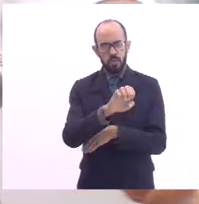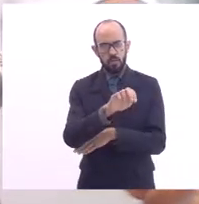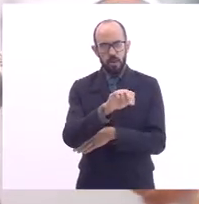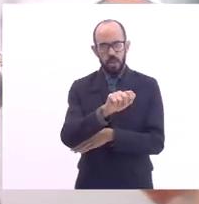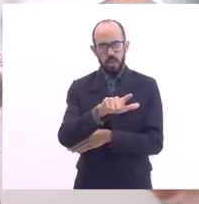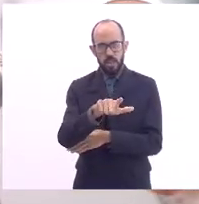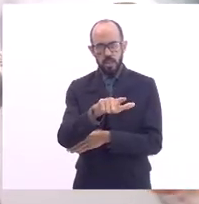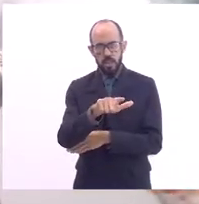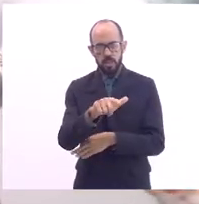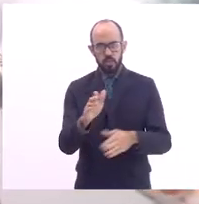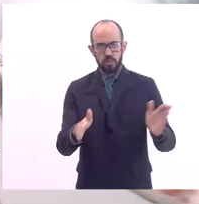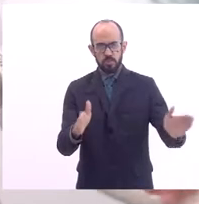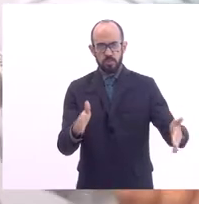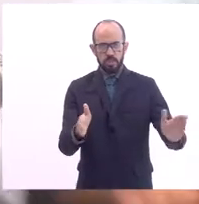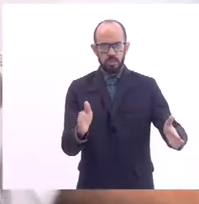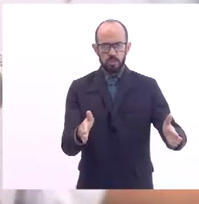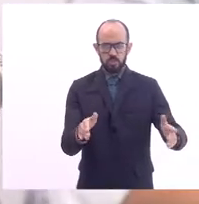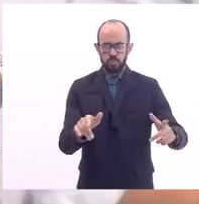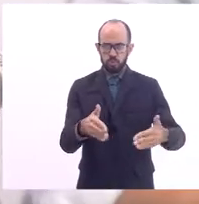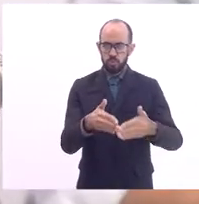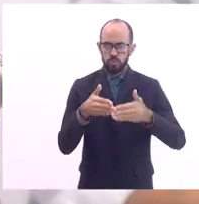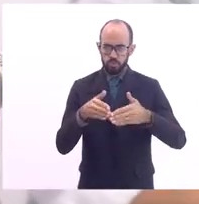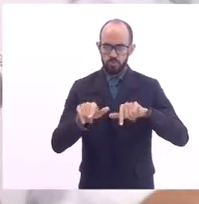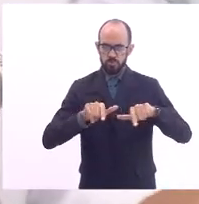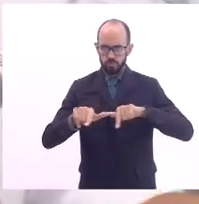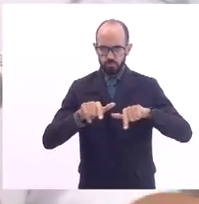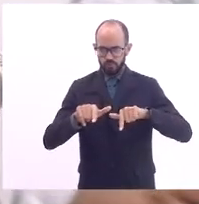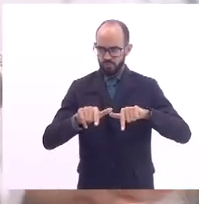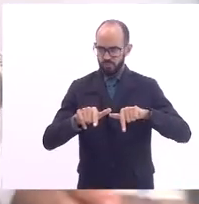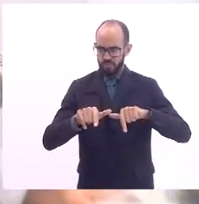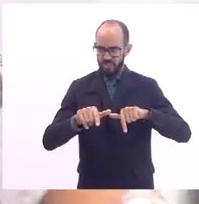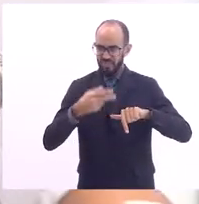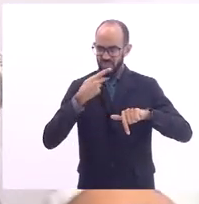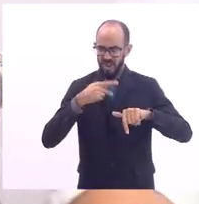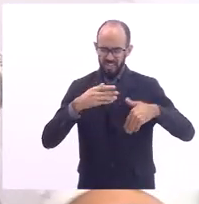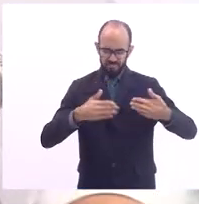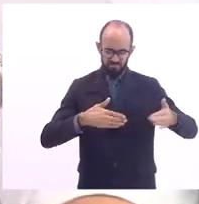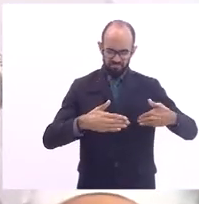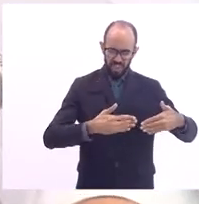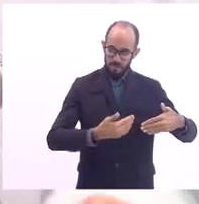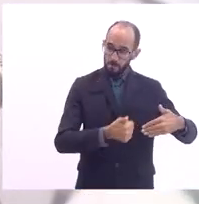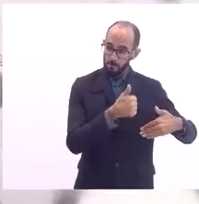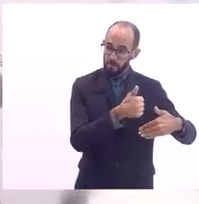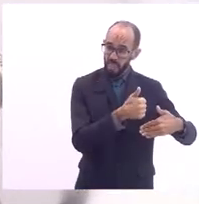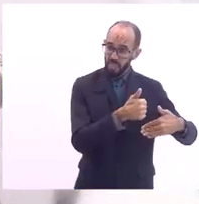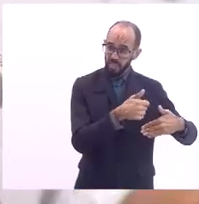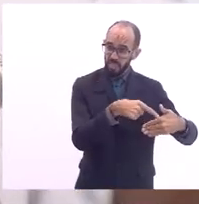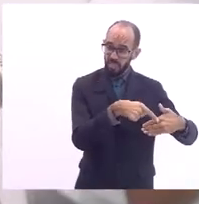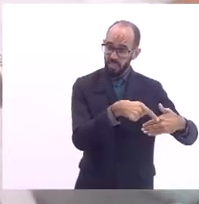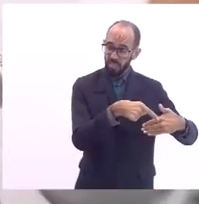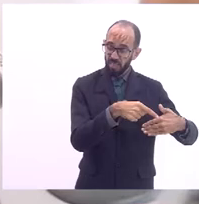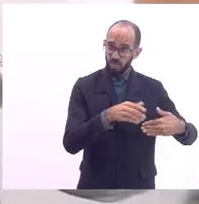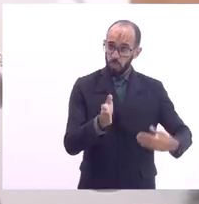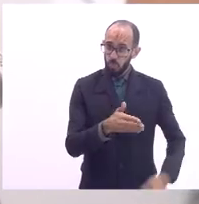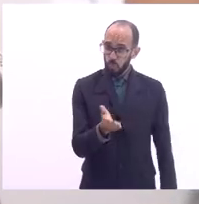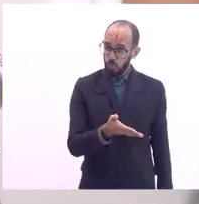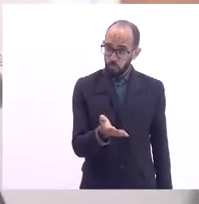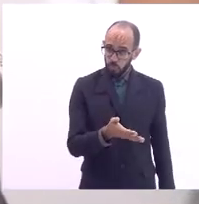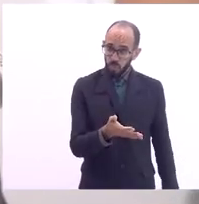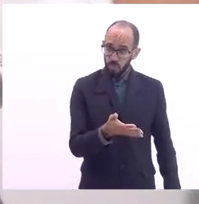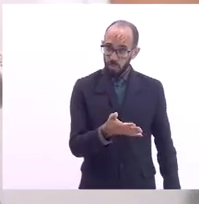nesse período. Se a gente pode falar de eficiência, de continuidade, não dá para falar, Renan. A gente